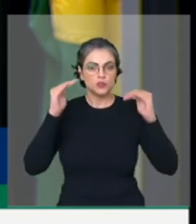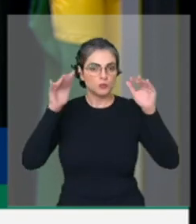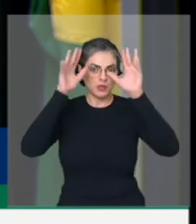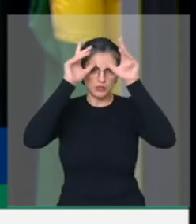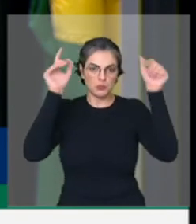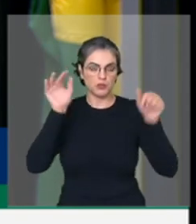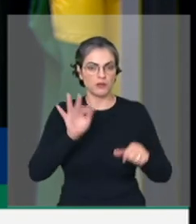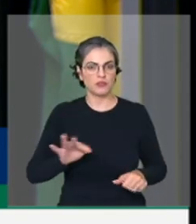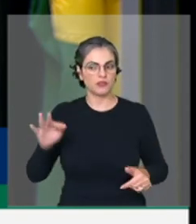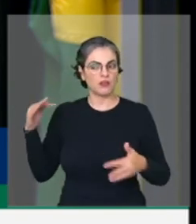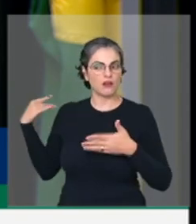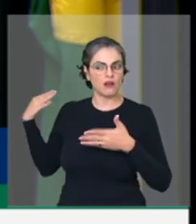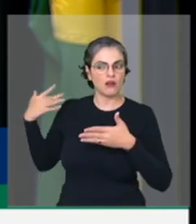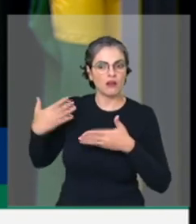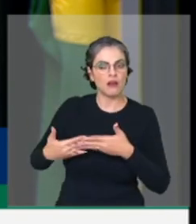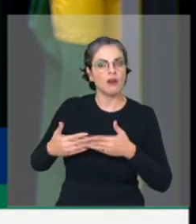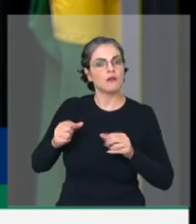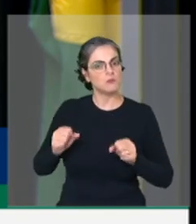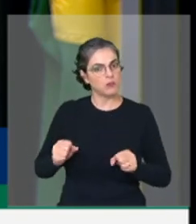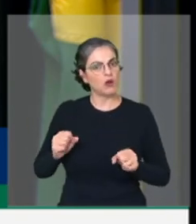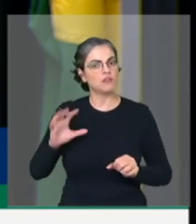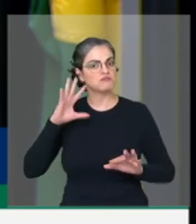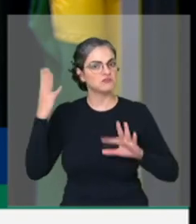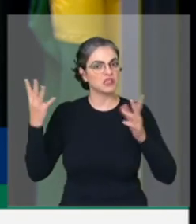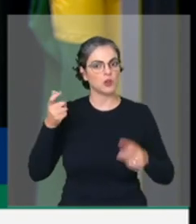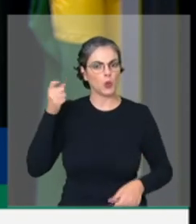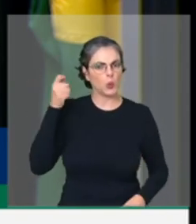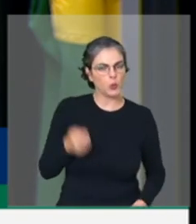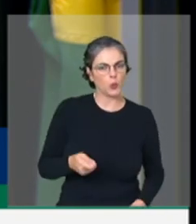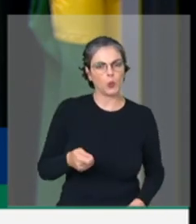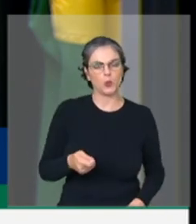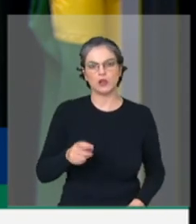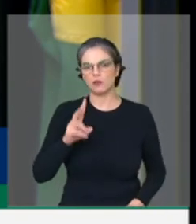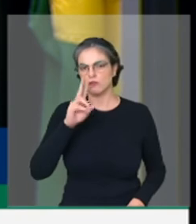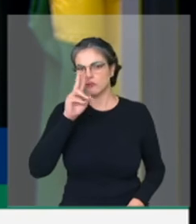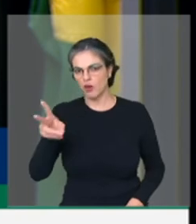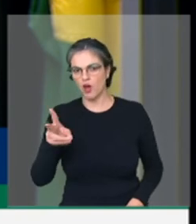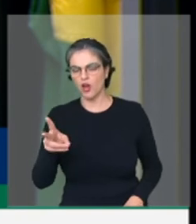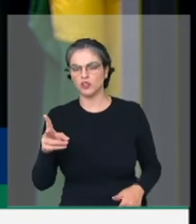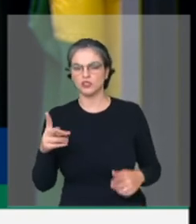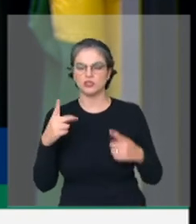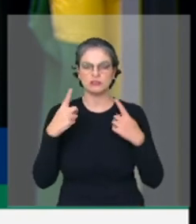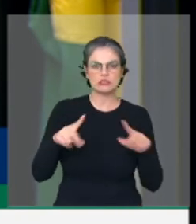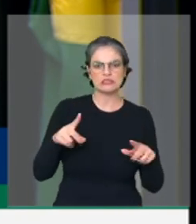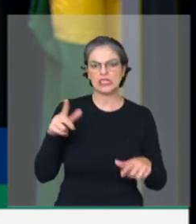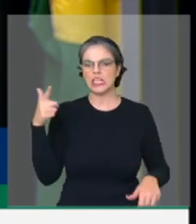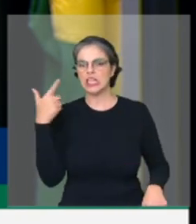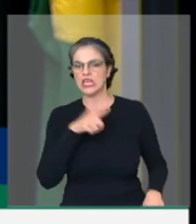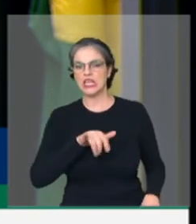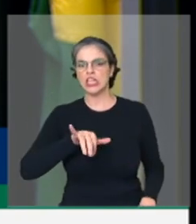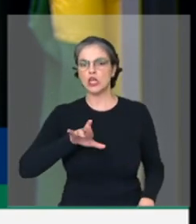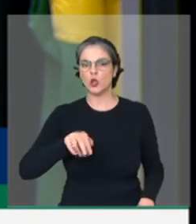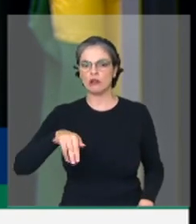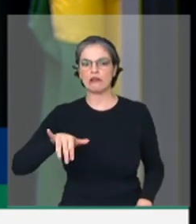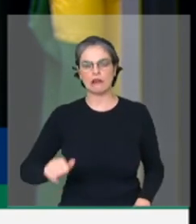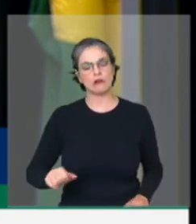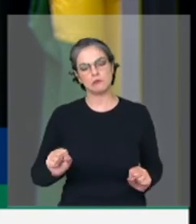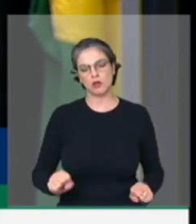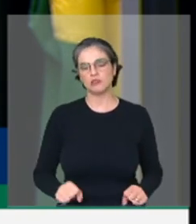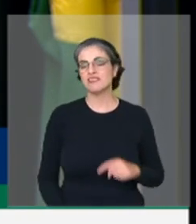Federal, podem ser duras, contundentes e até mesmo irônicas. Nenhuma autoridade,